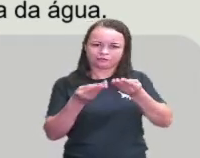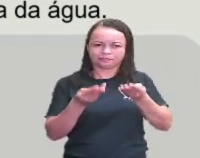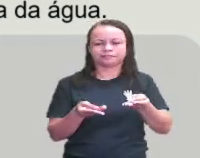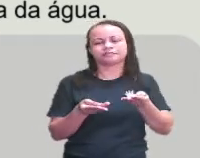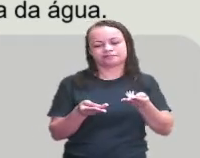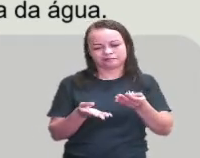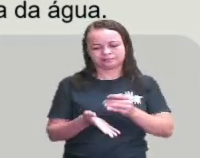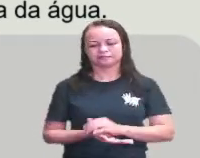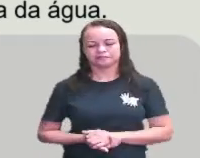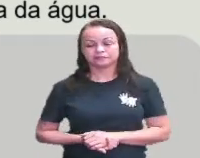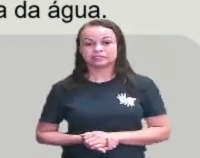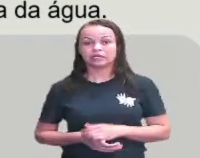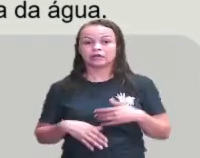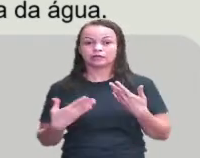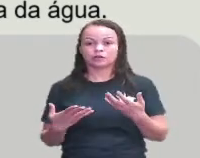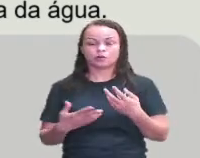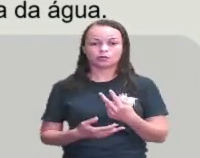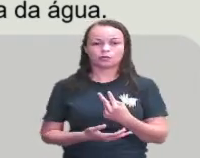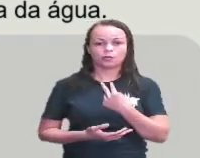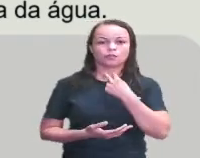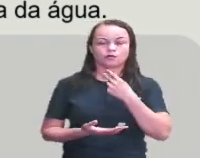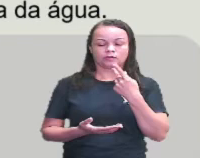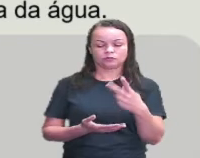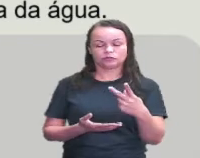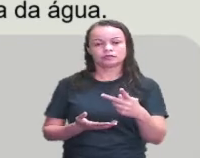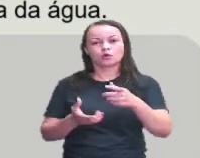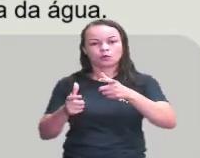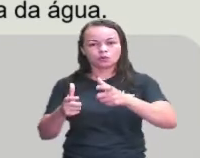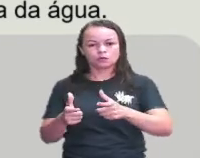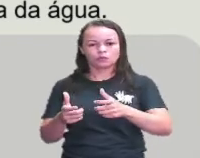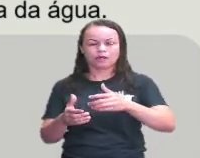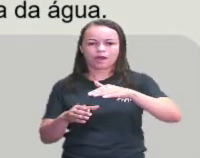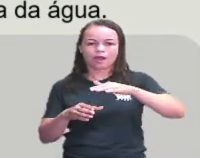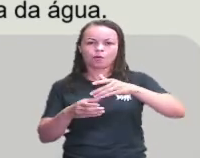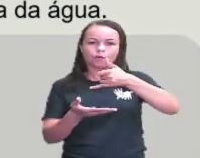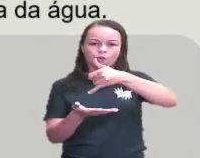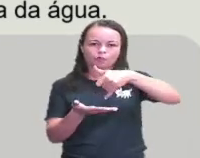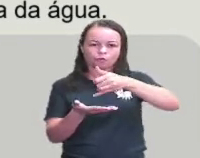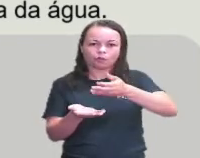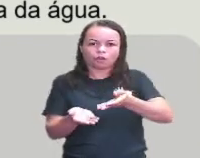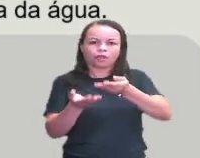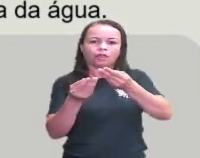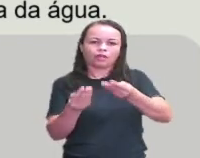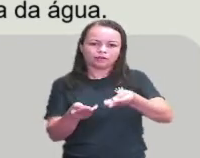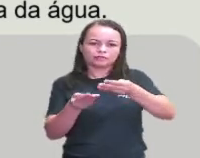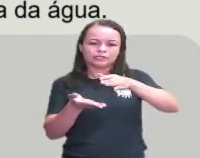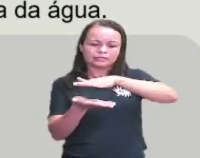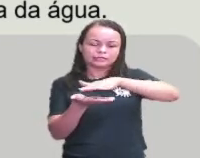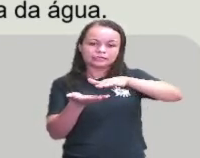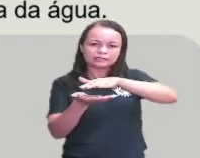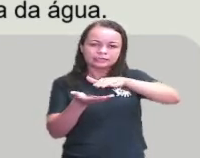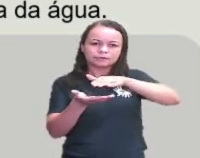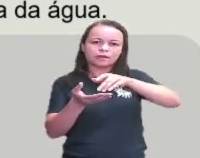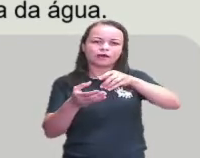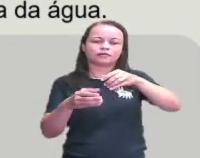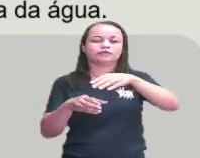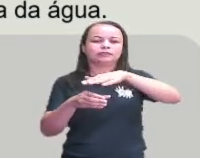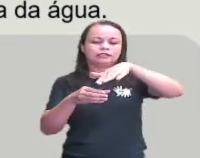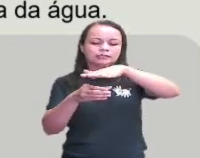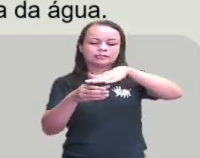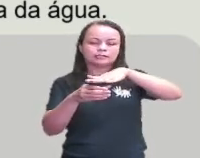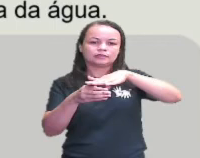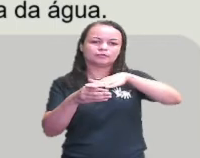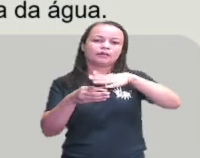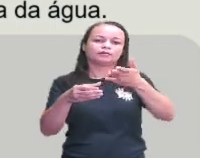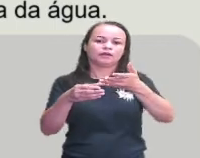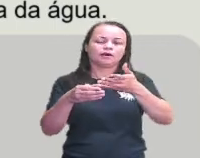do que o óleo, que logo ocupa seu lugar acima da água. Então, resumindo, o que é mais leve